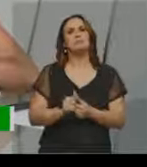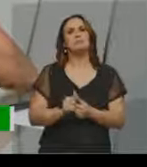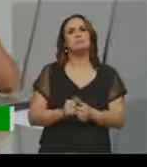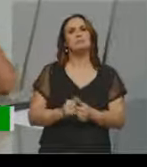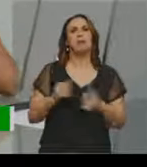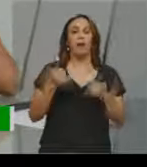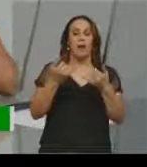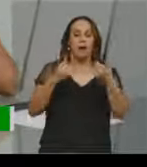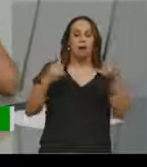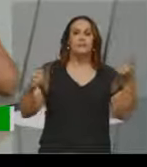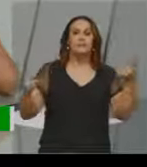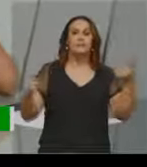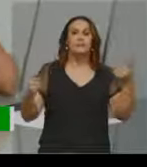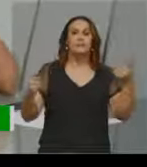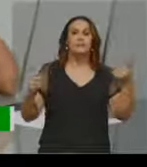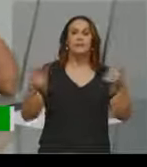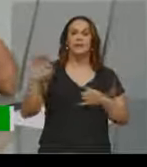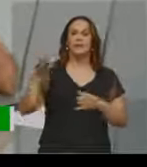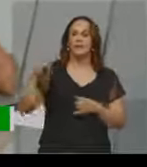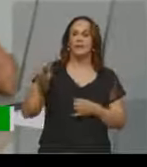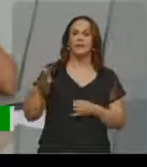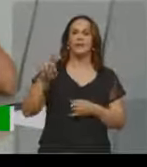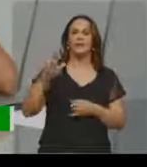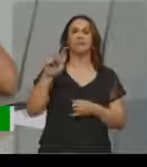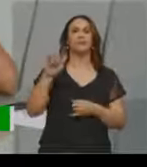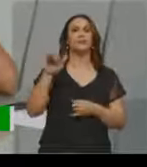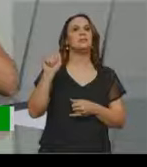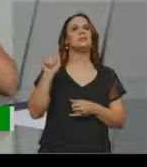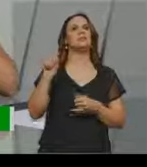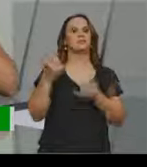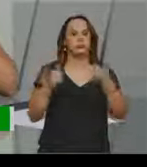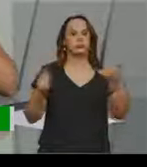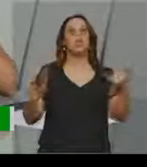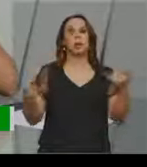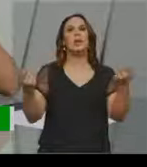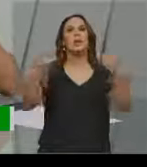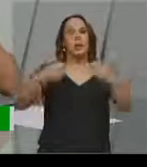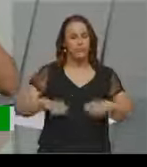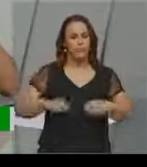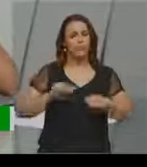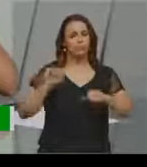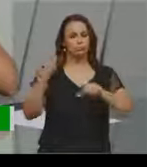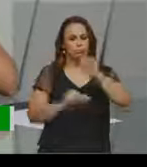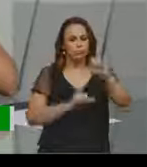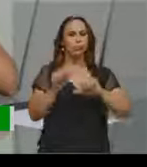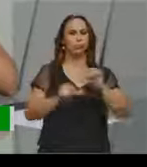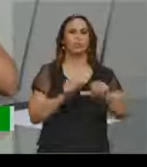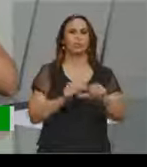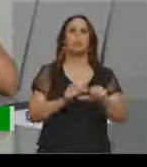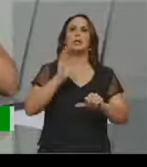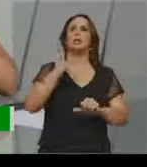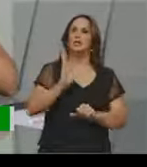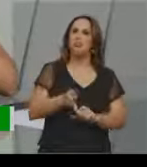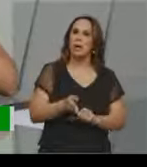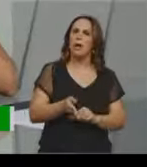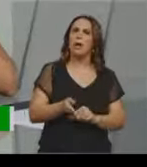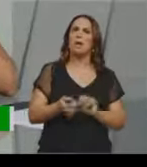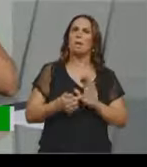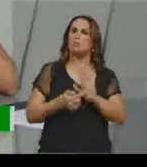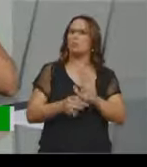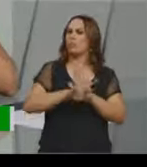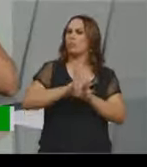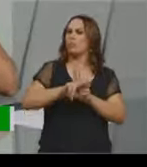ela tem a capacidade de se transformar, né? Nós vimos várias vezes, principalmente isso na física, né? O professor Júlio vai poder trabalhar isso